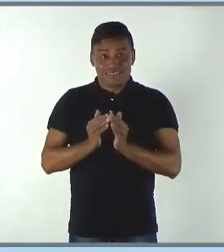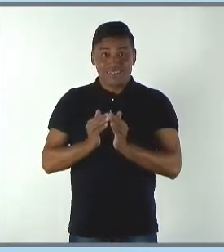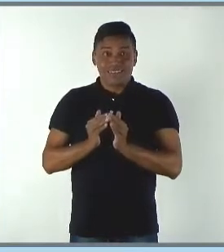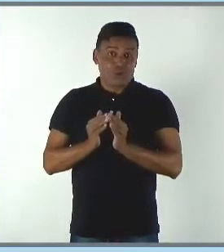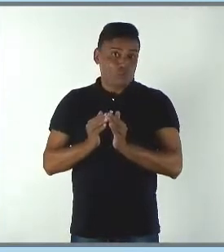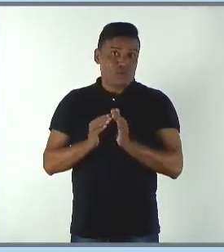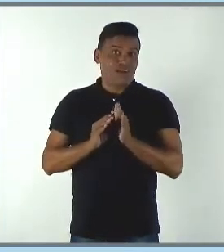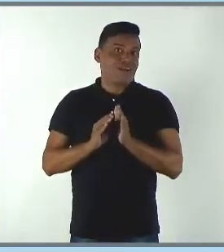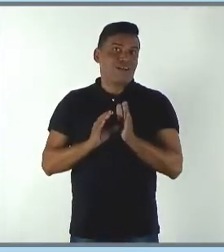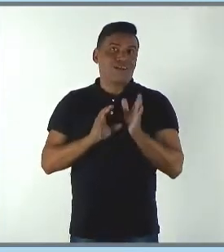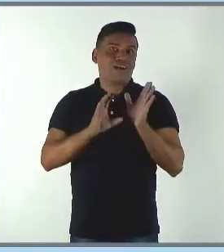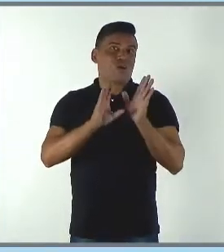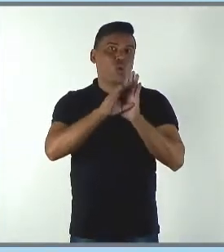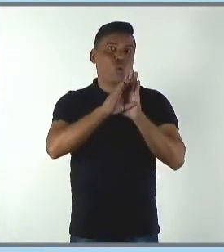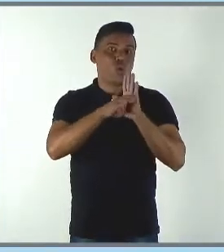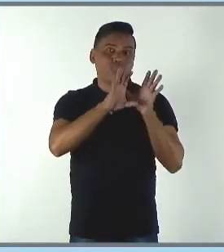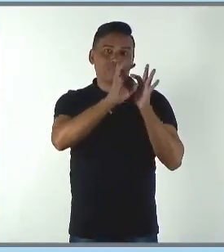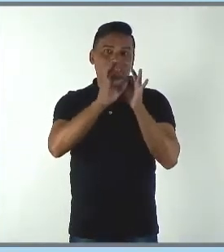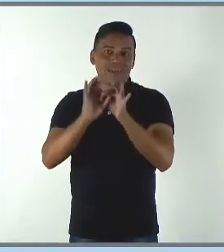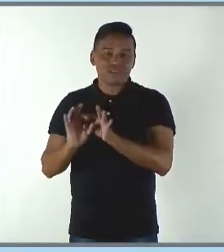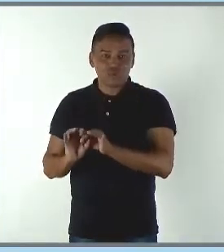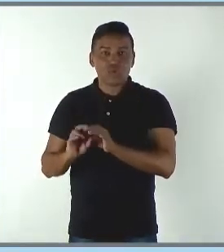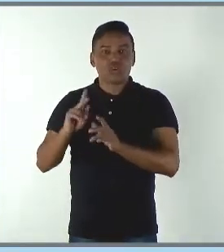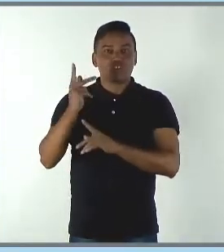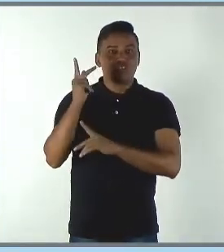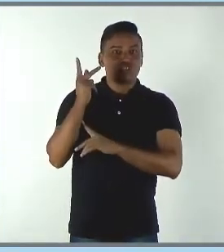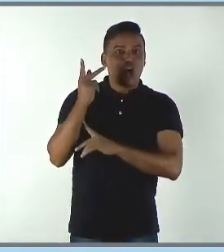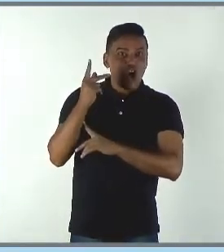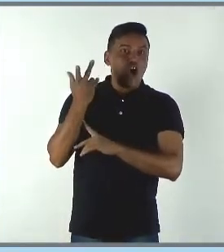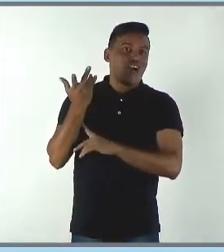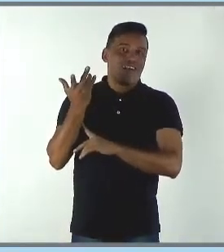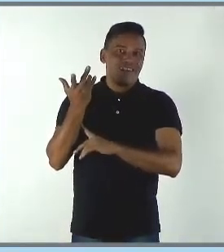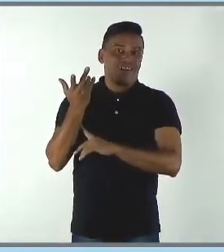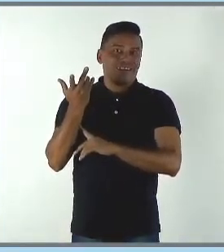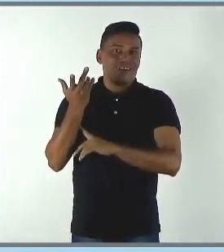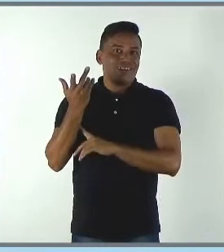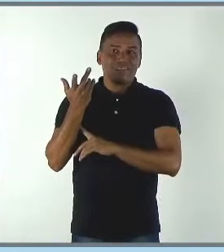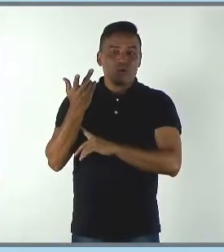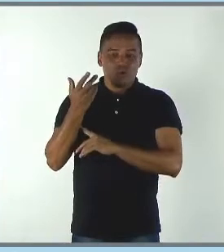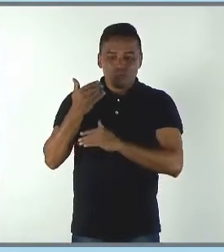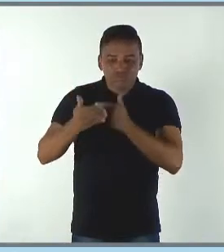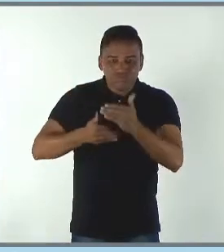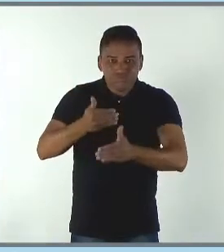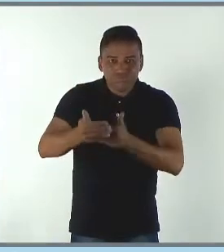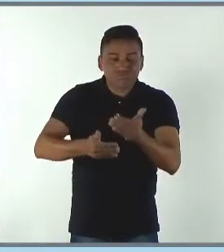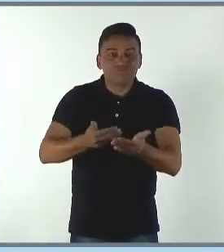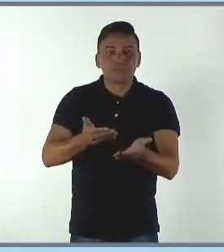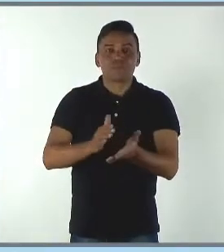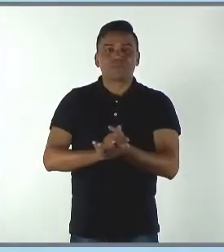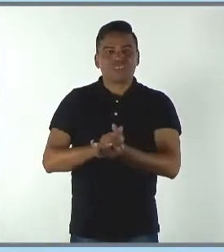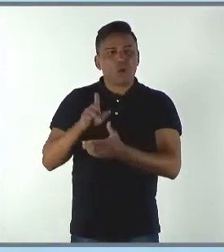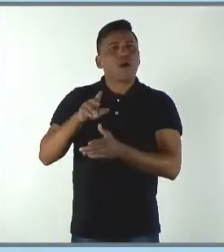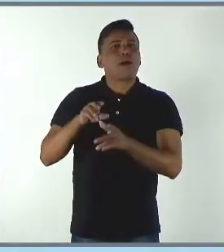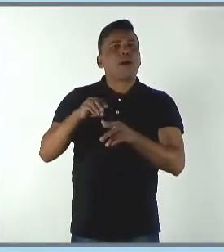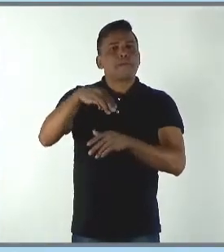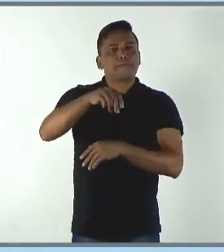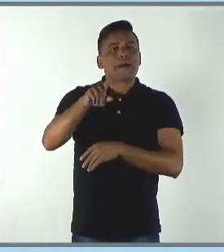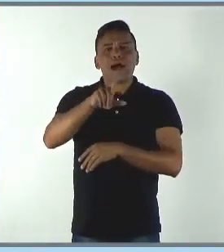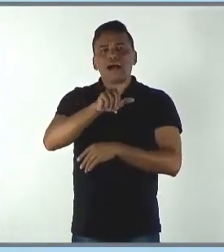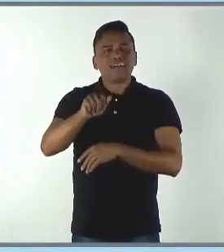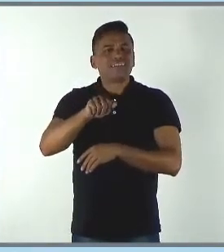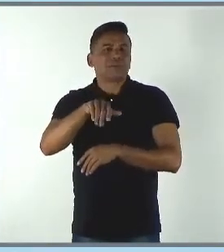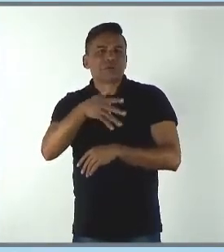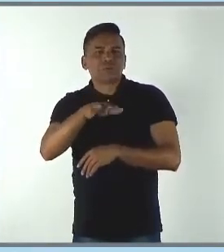ciclo não concluído ainda. E a Masa já tem essa preocupação ainda em meados dos anos 80. Então,